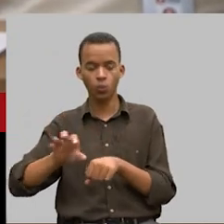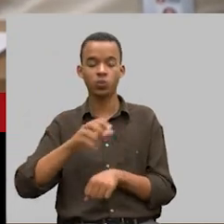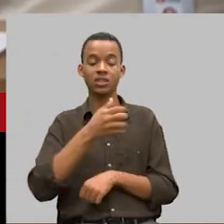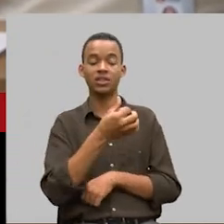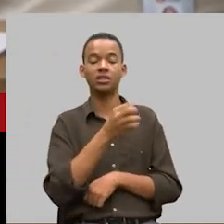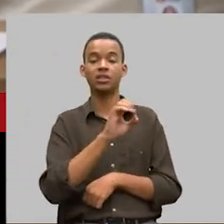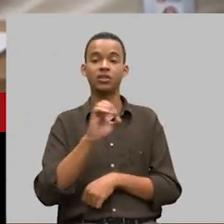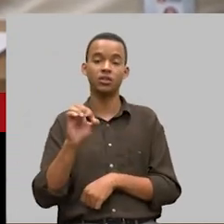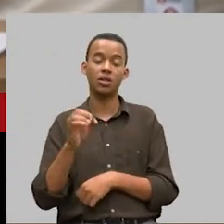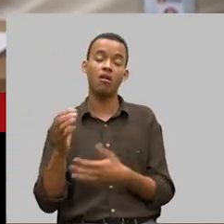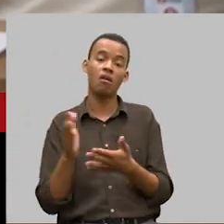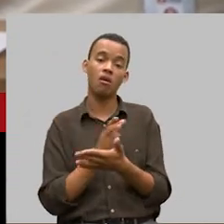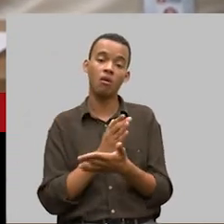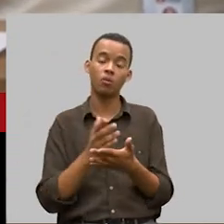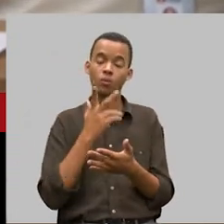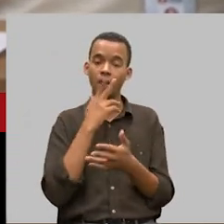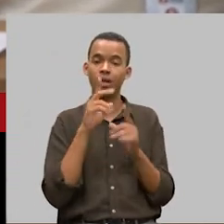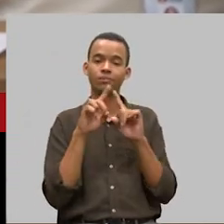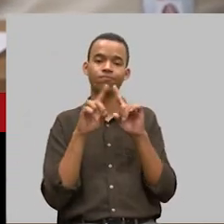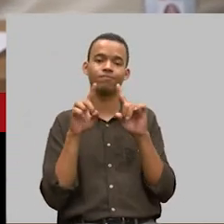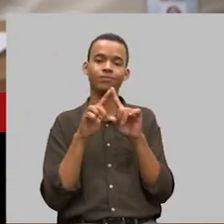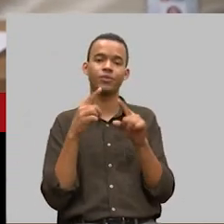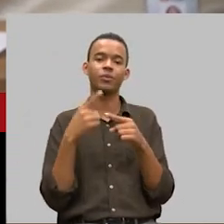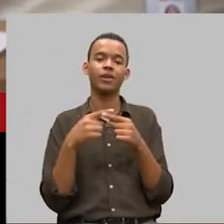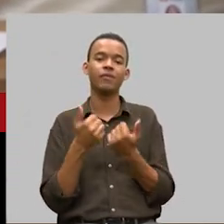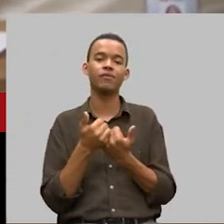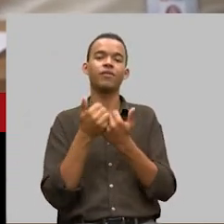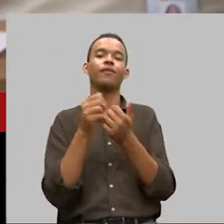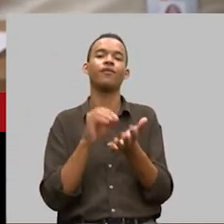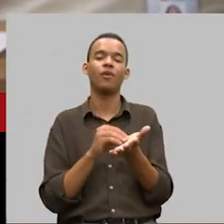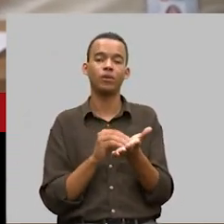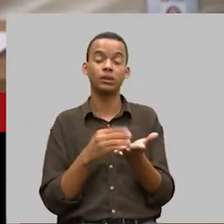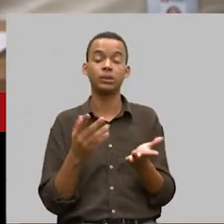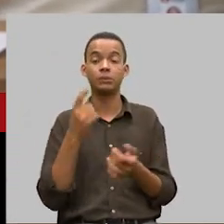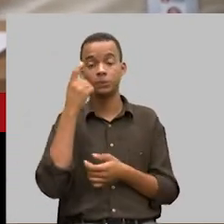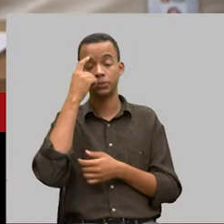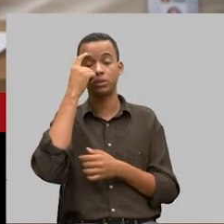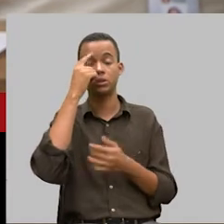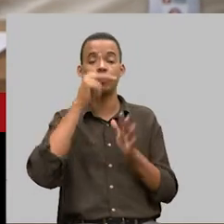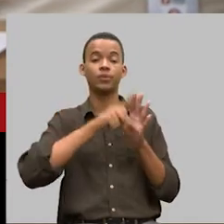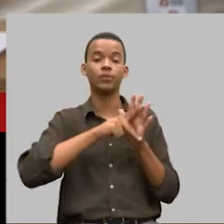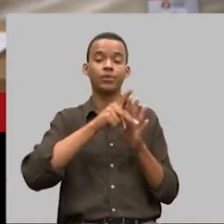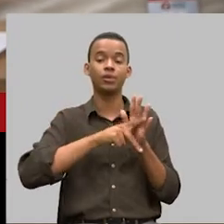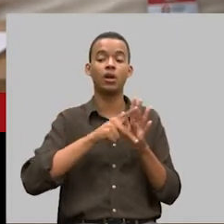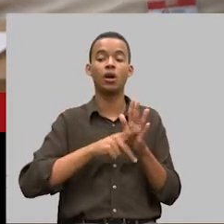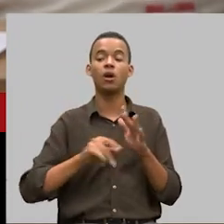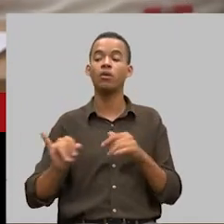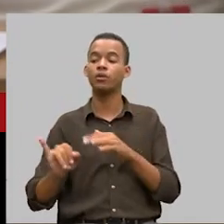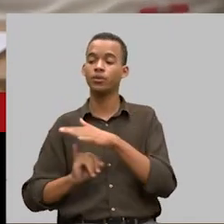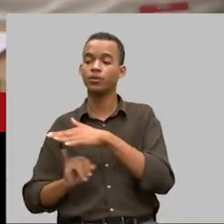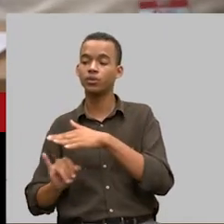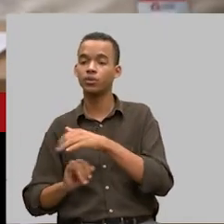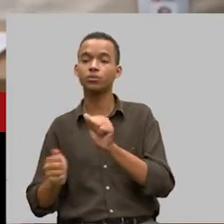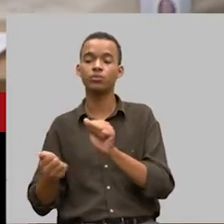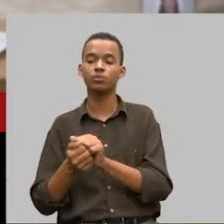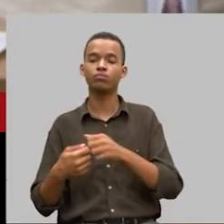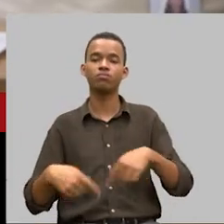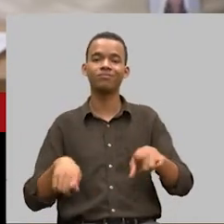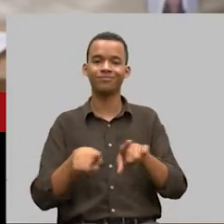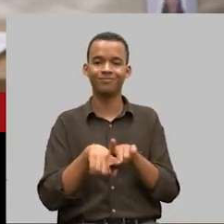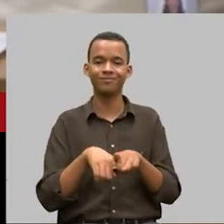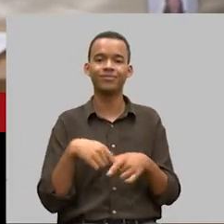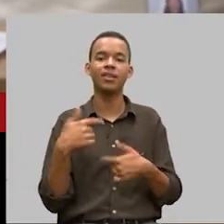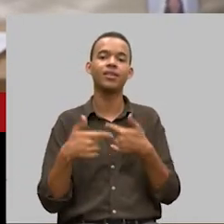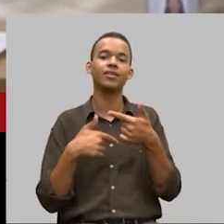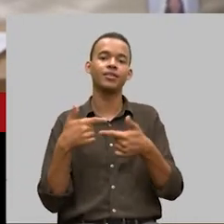técnica Então por não pensar um programa Inter institucional nessa política